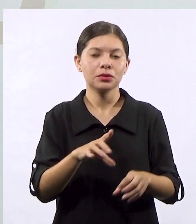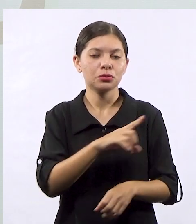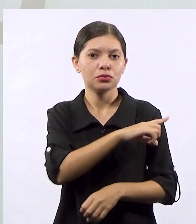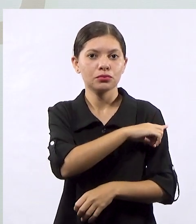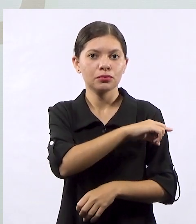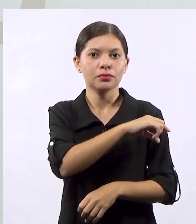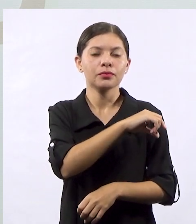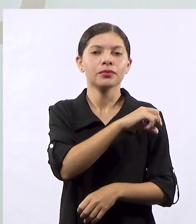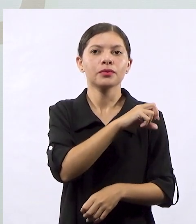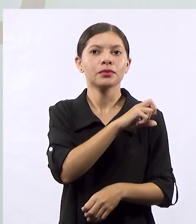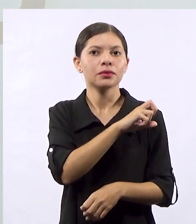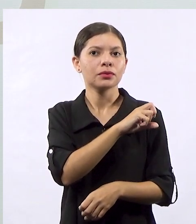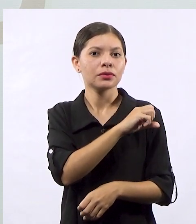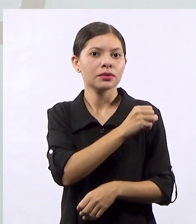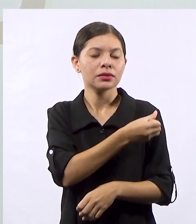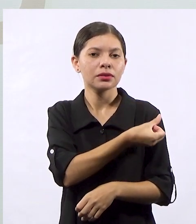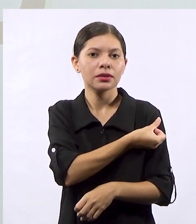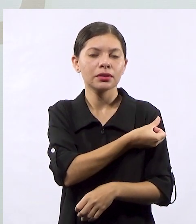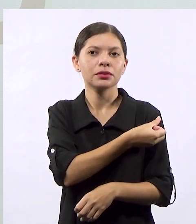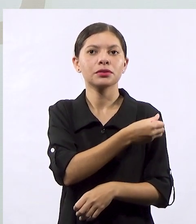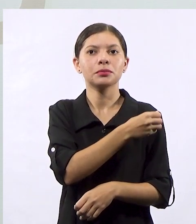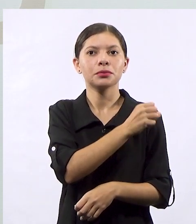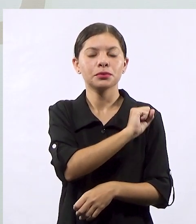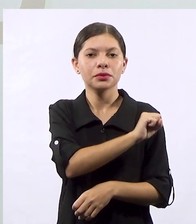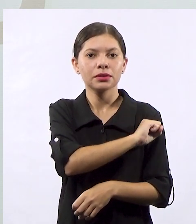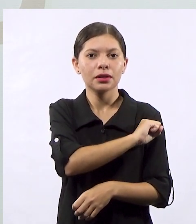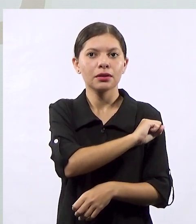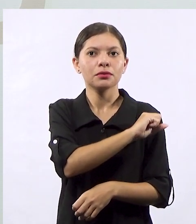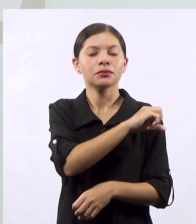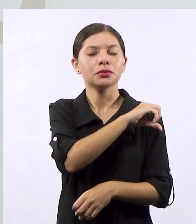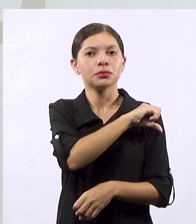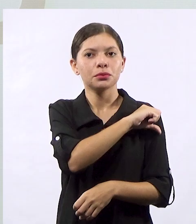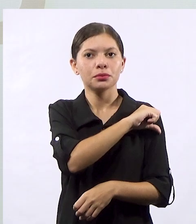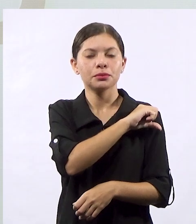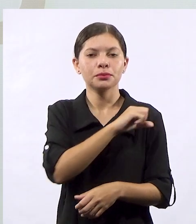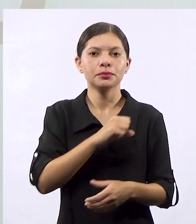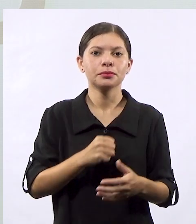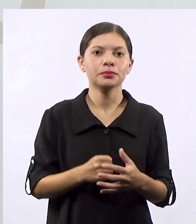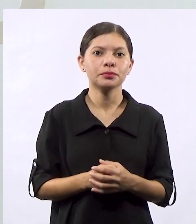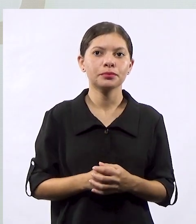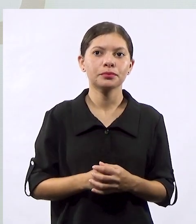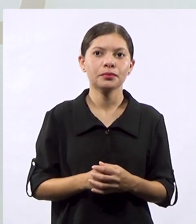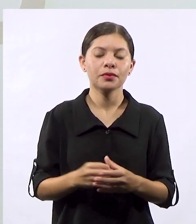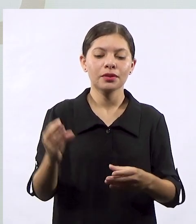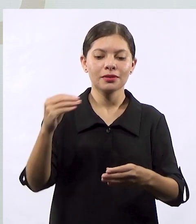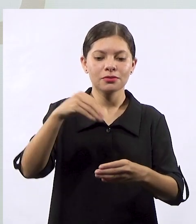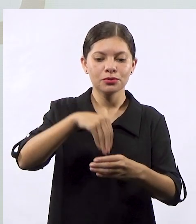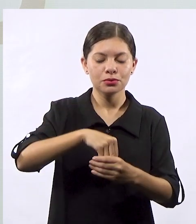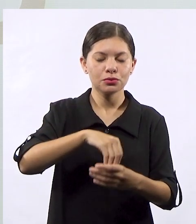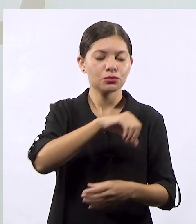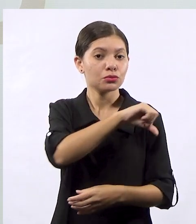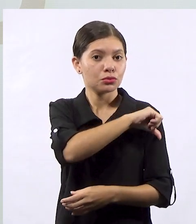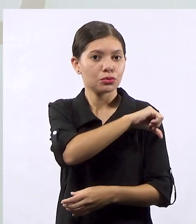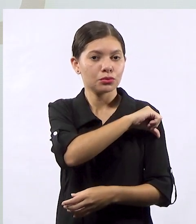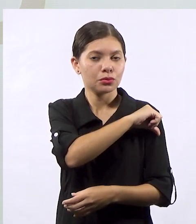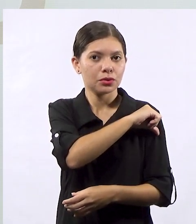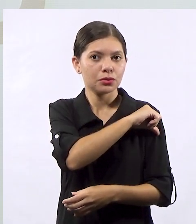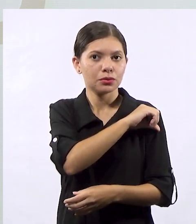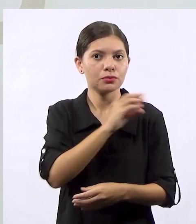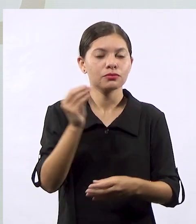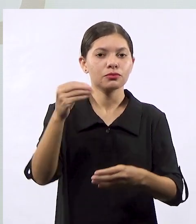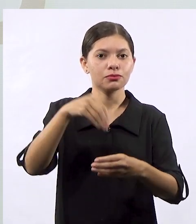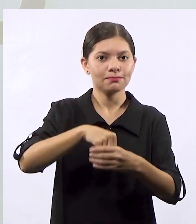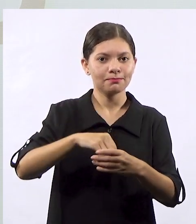vai compreender o sexto, sétimo, oitavo e o nono ano. Né? O nono ano foi incorporado